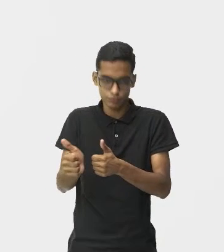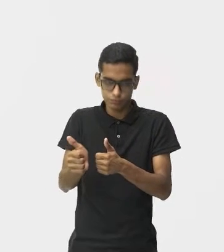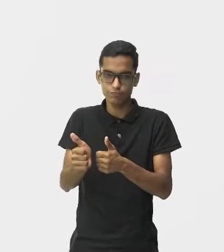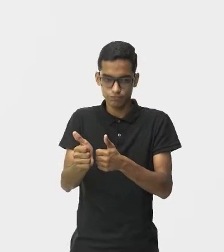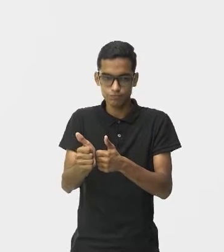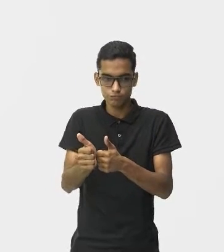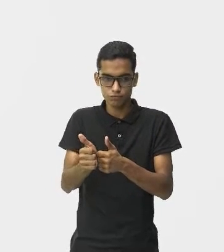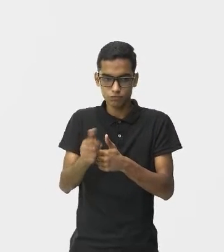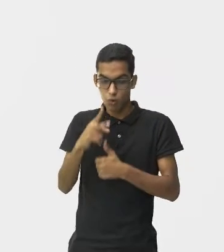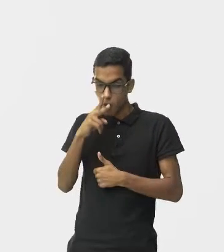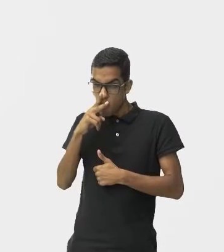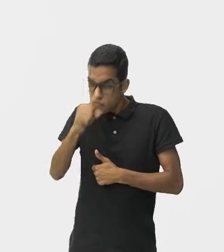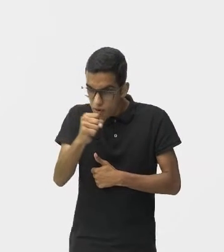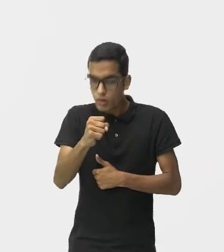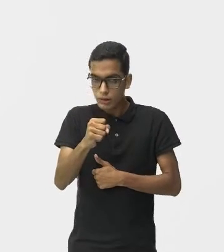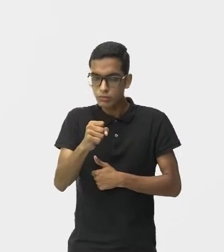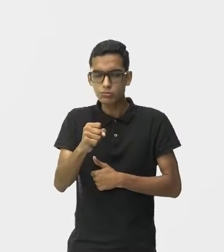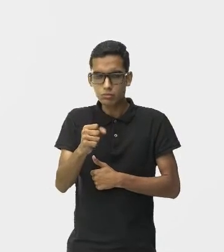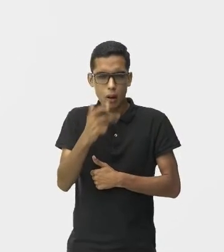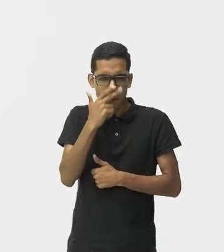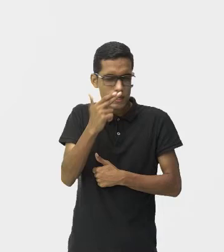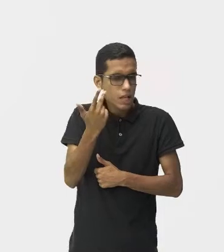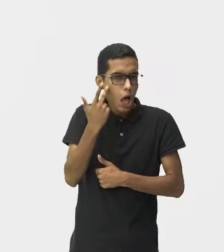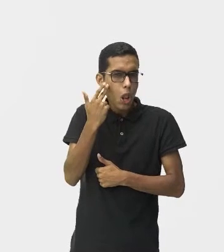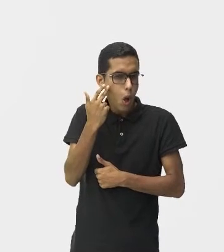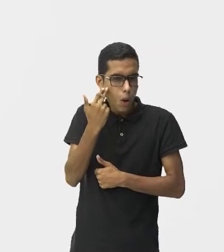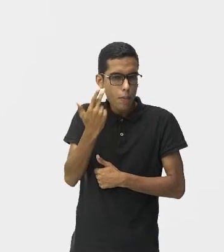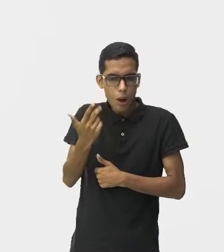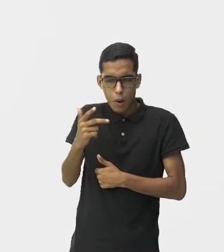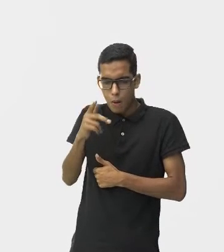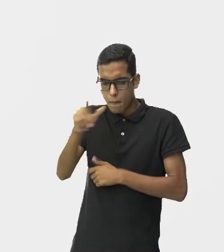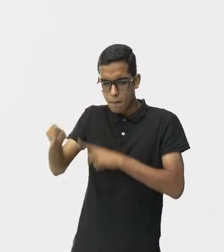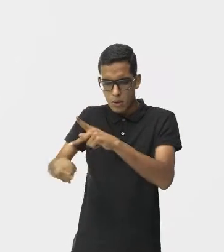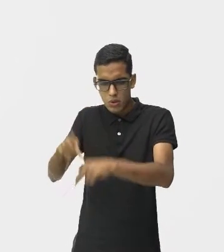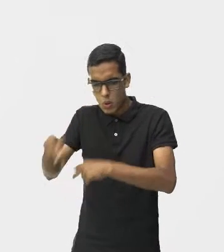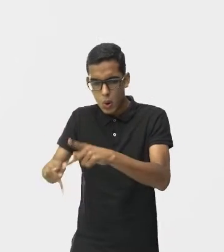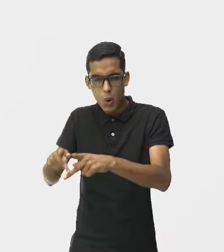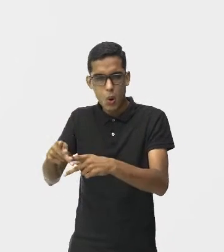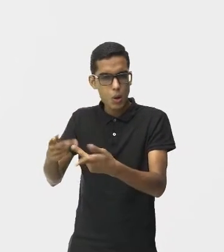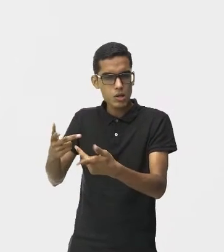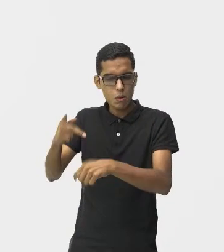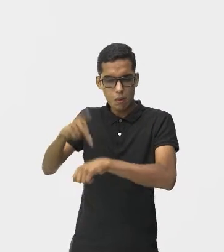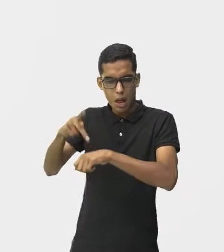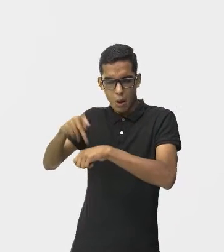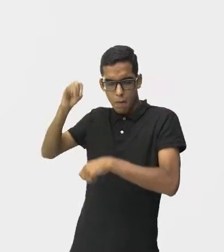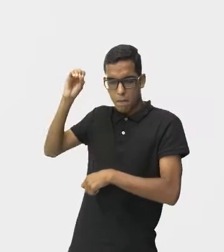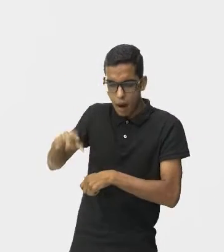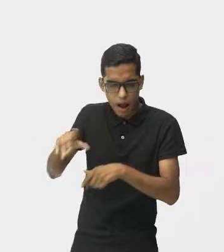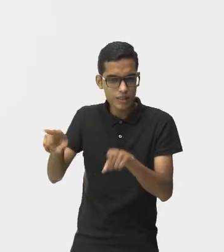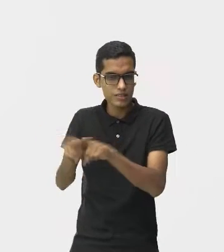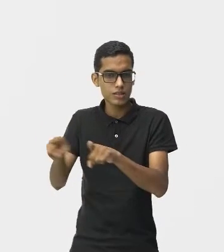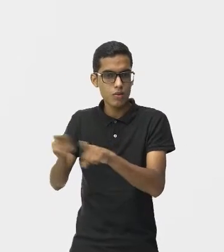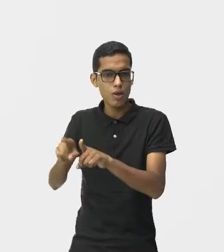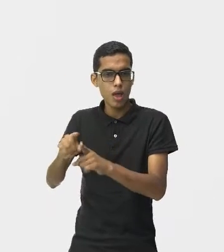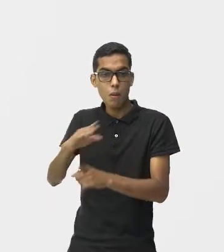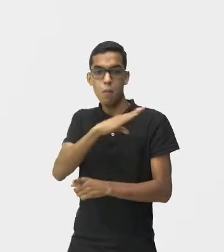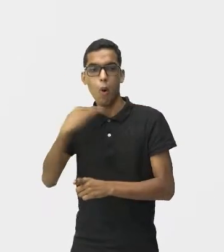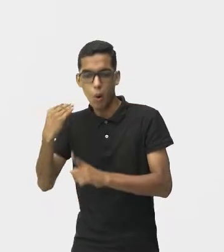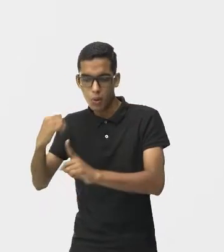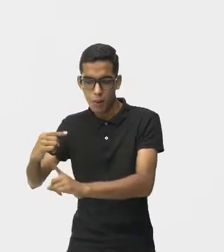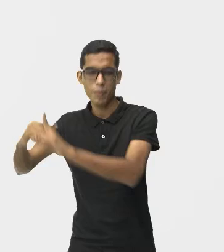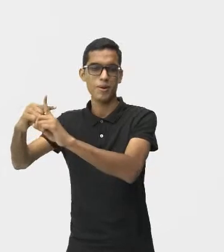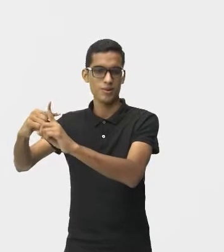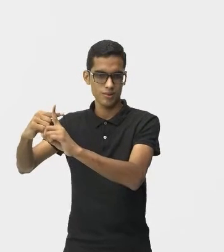comum, basicamente, ver cristãos apedrejados ou até mesmo crucificados, colocados